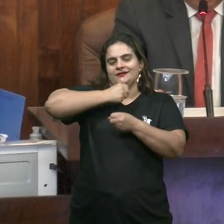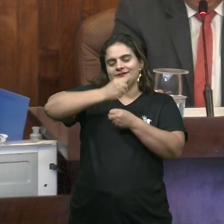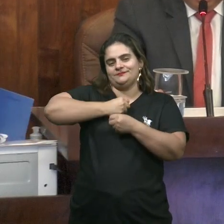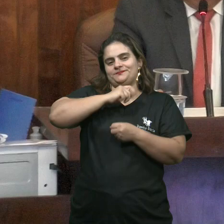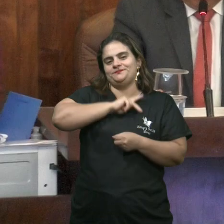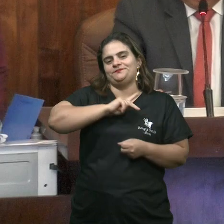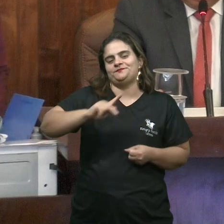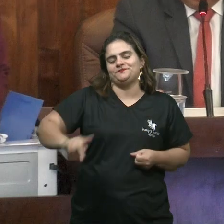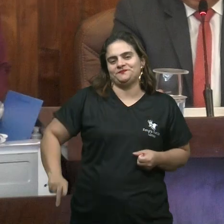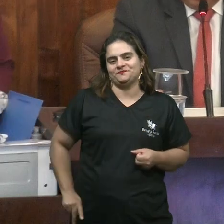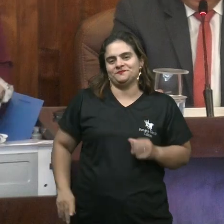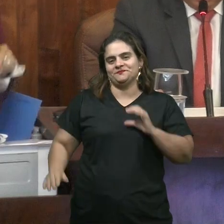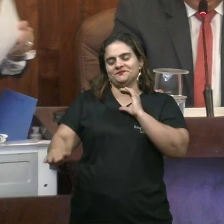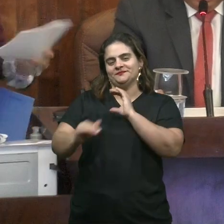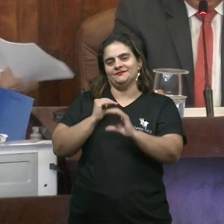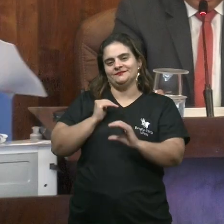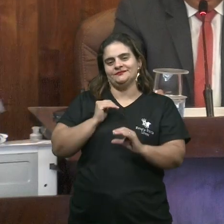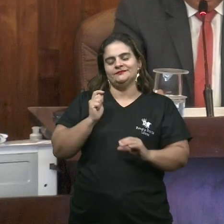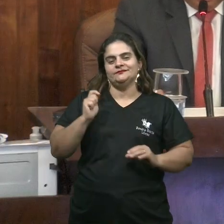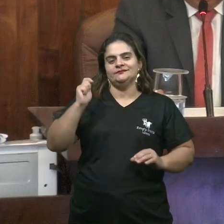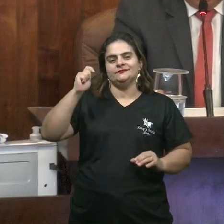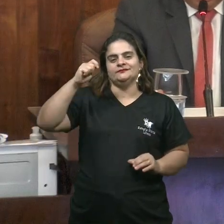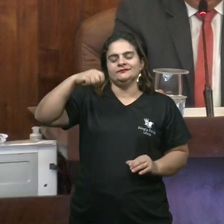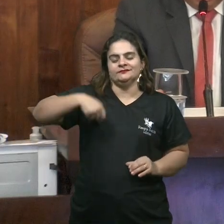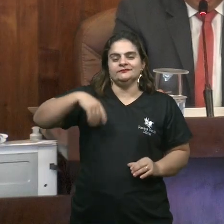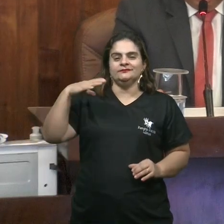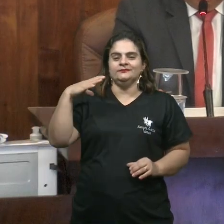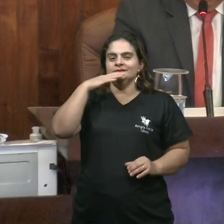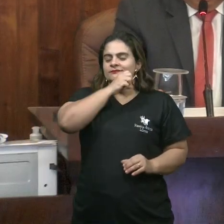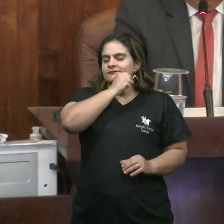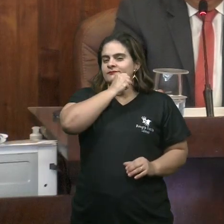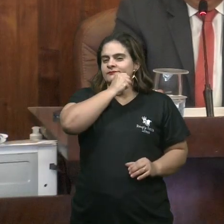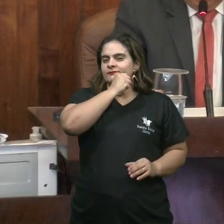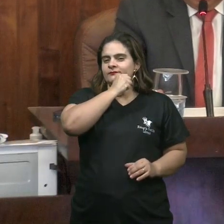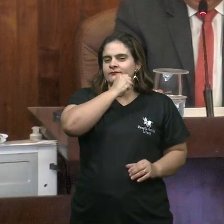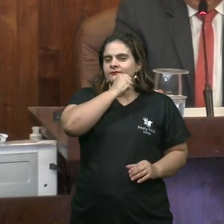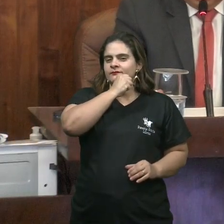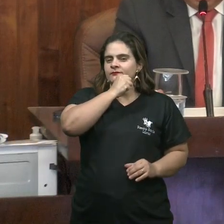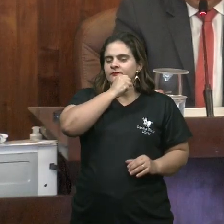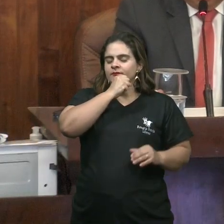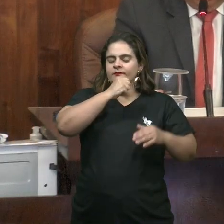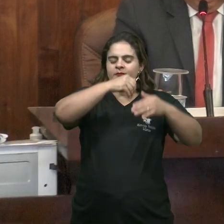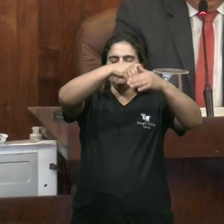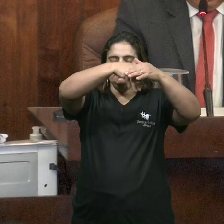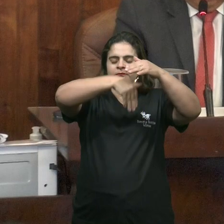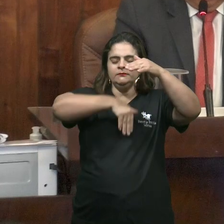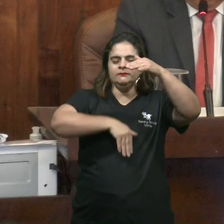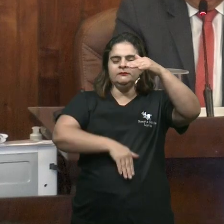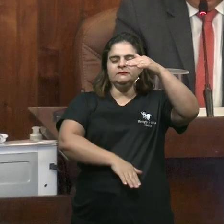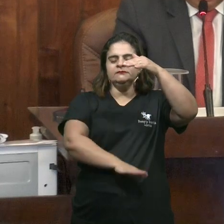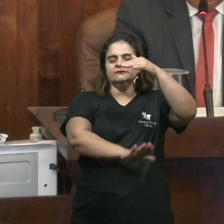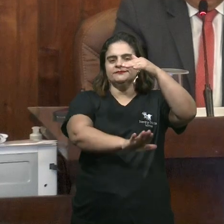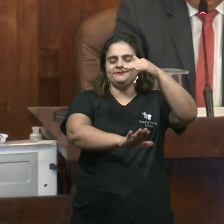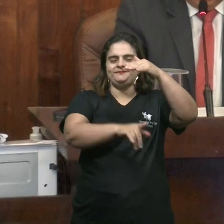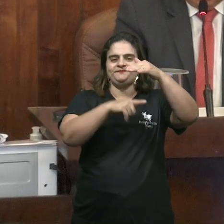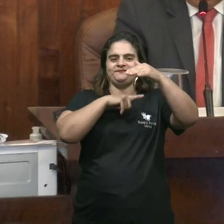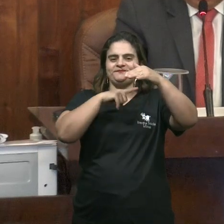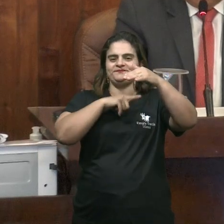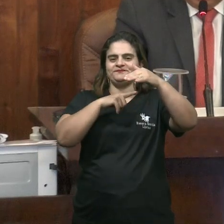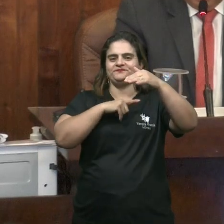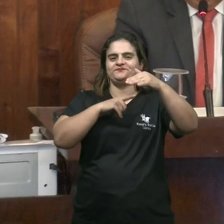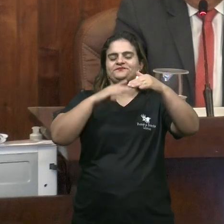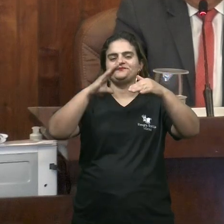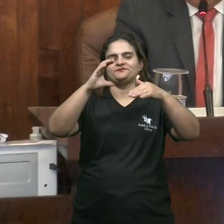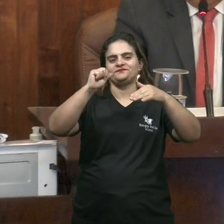Oliveira, informar sobre a possibilidade de realizar de maneira urgente o reparo do bueiro, galeria de águas pluviais, que fica localizado na Avenida da